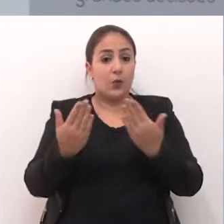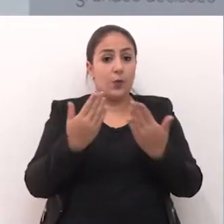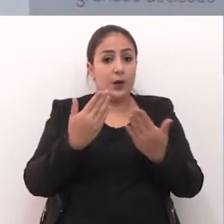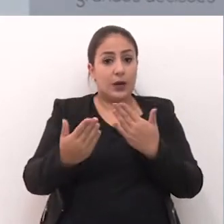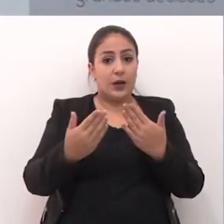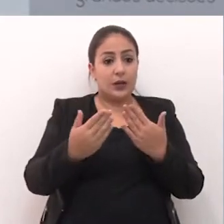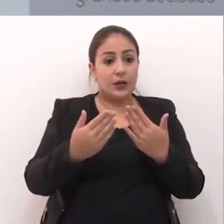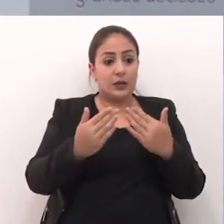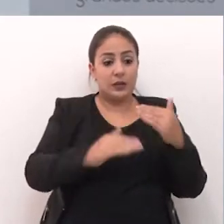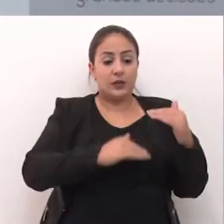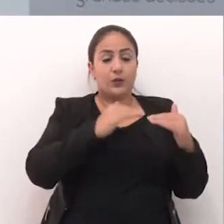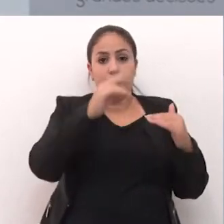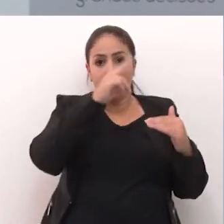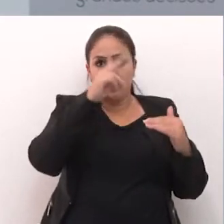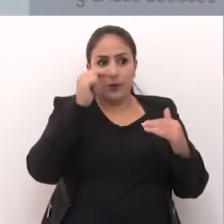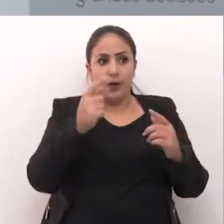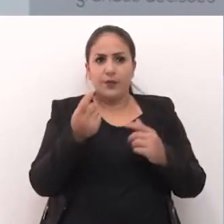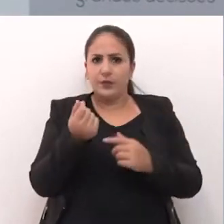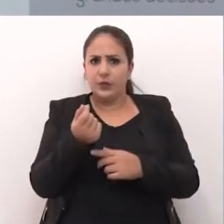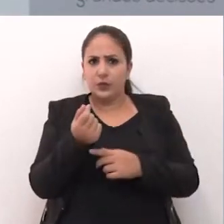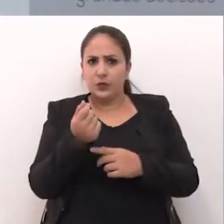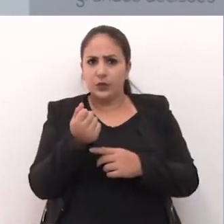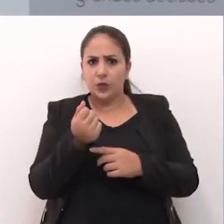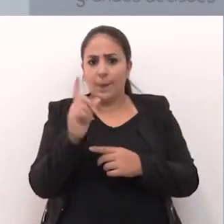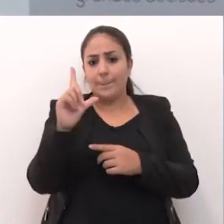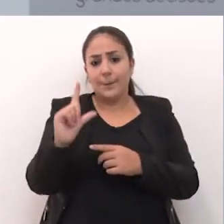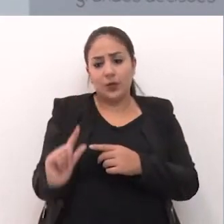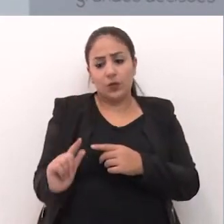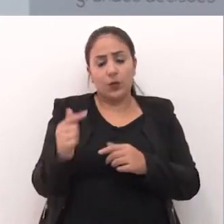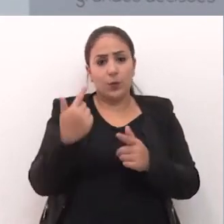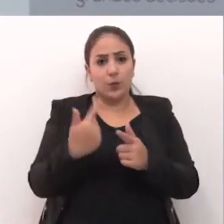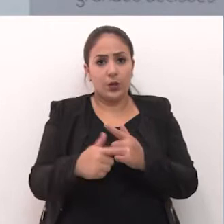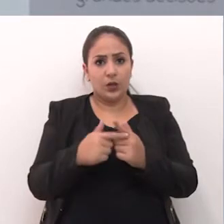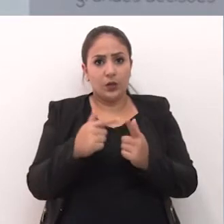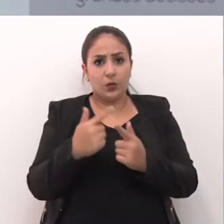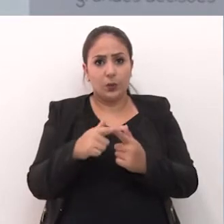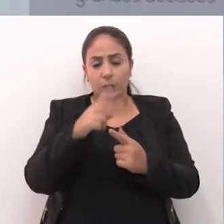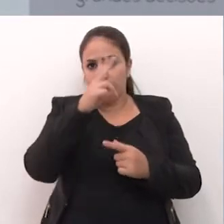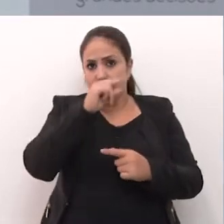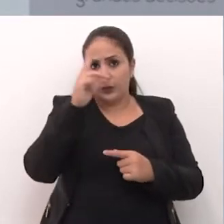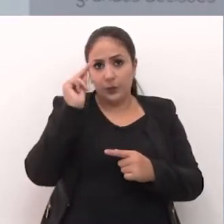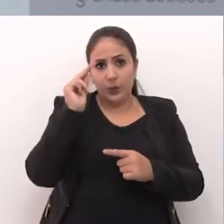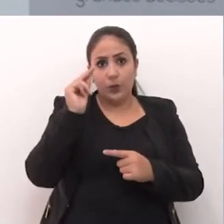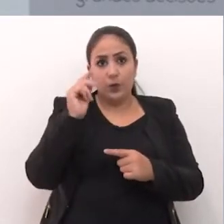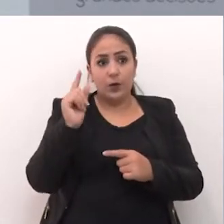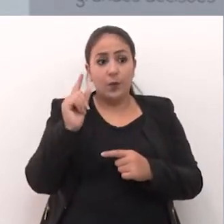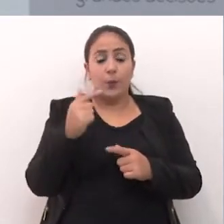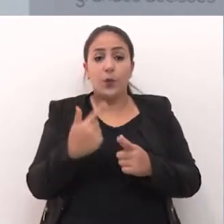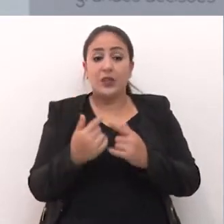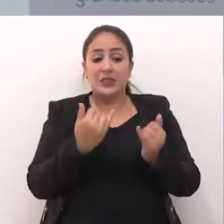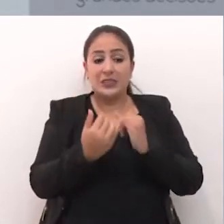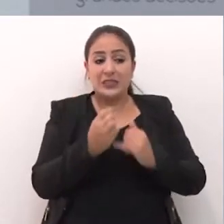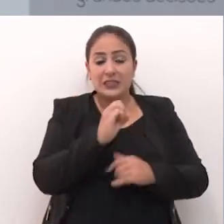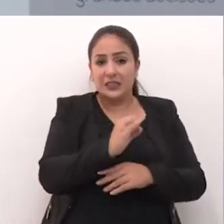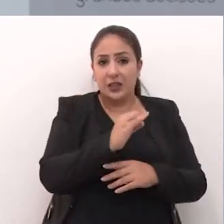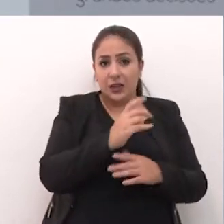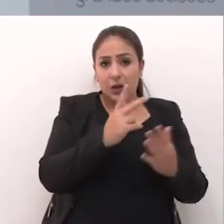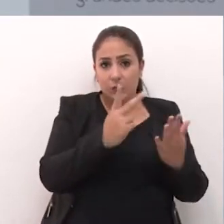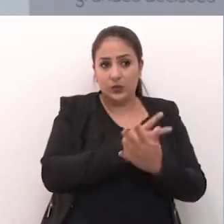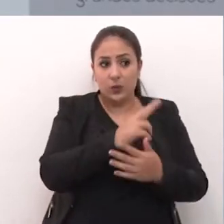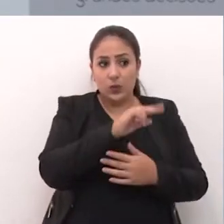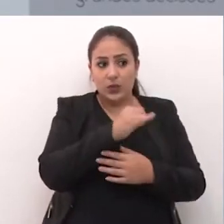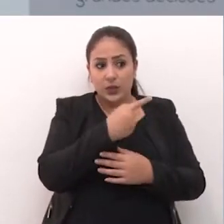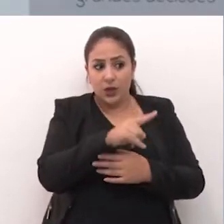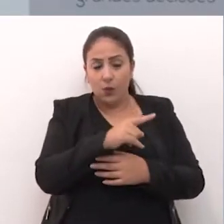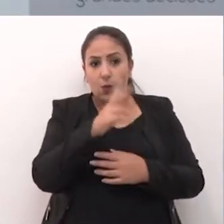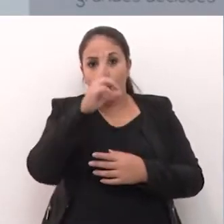nível municipal, a fiscalização, o custo será muito menor, o custo no município e a fiscalização maior no município, se, por exemplo, acontecer com relação à